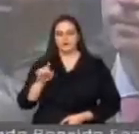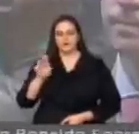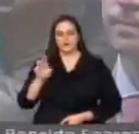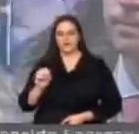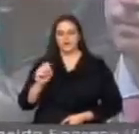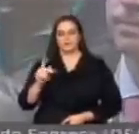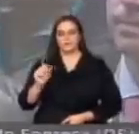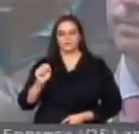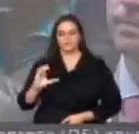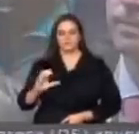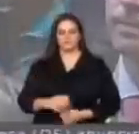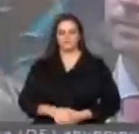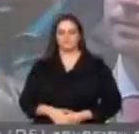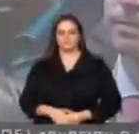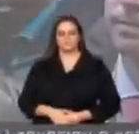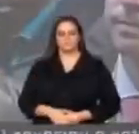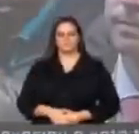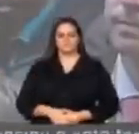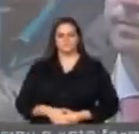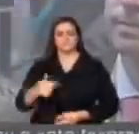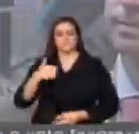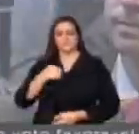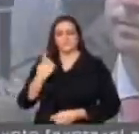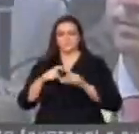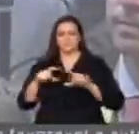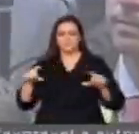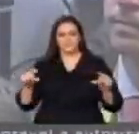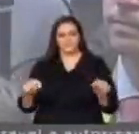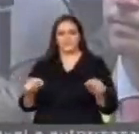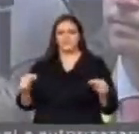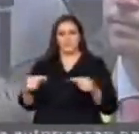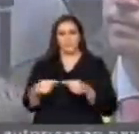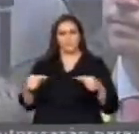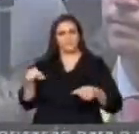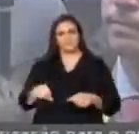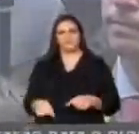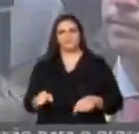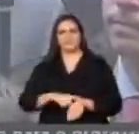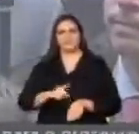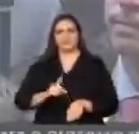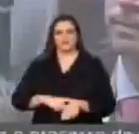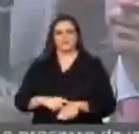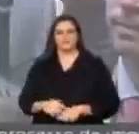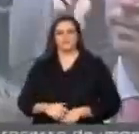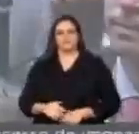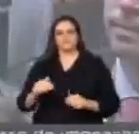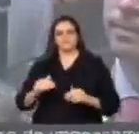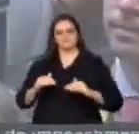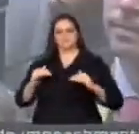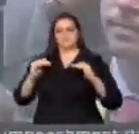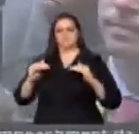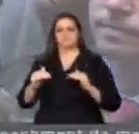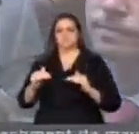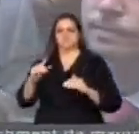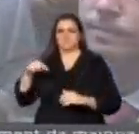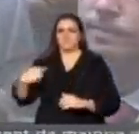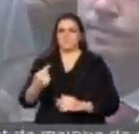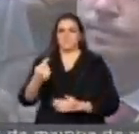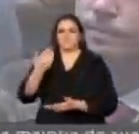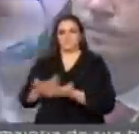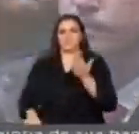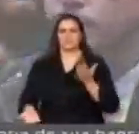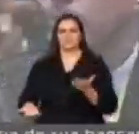Existe uma frase que se encaixa bem a esse momento. A soberba procede à queda.